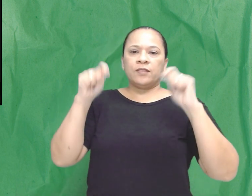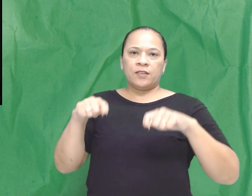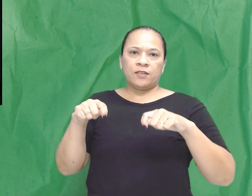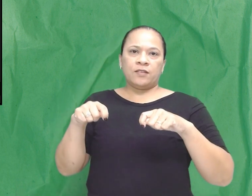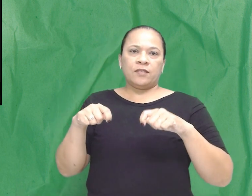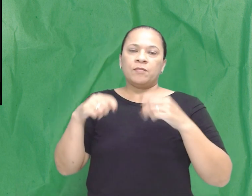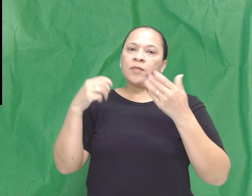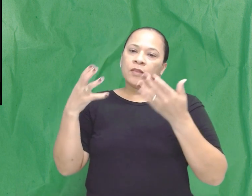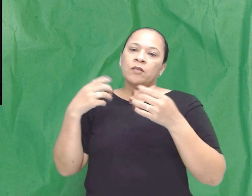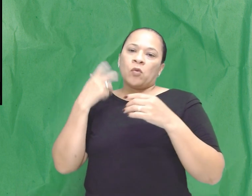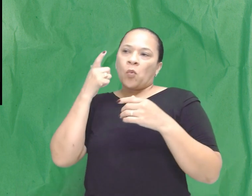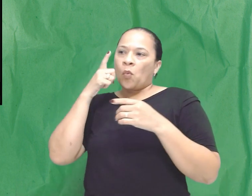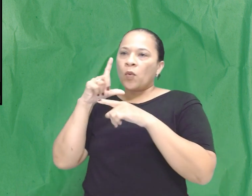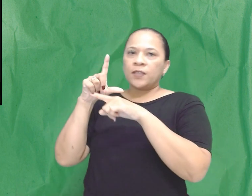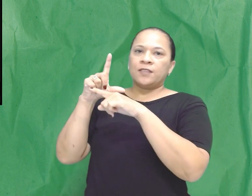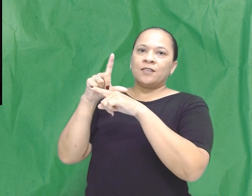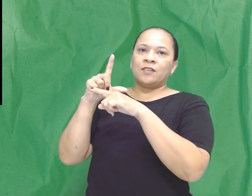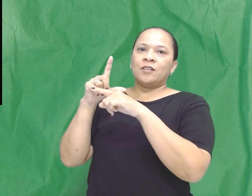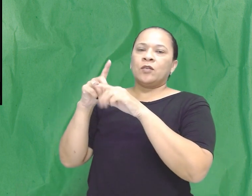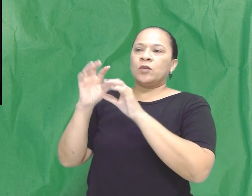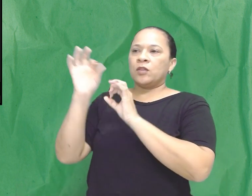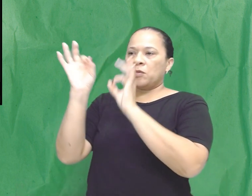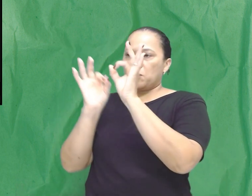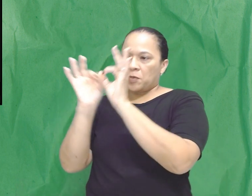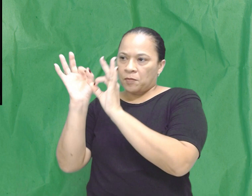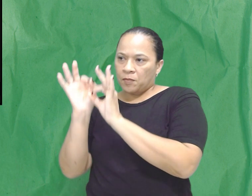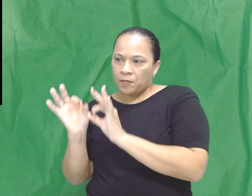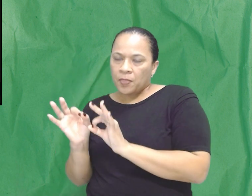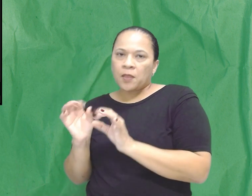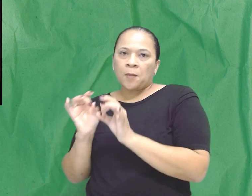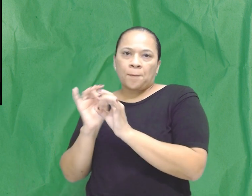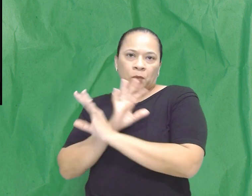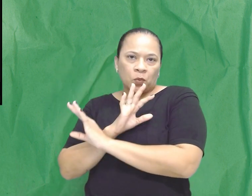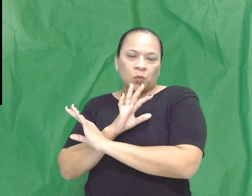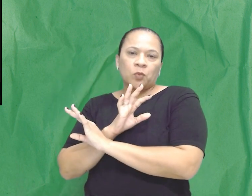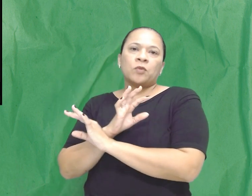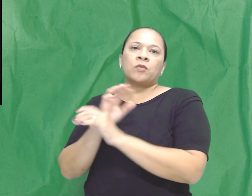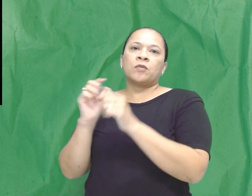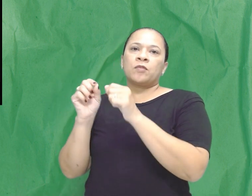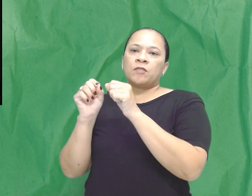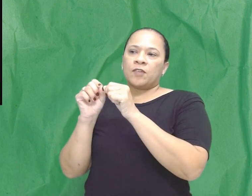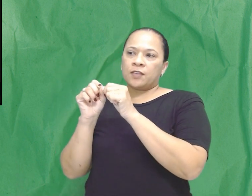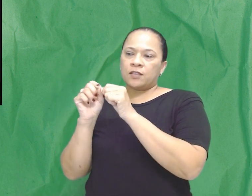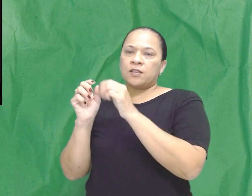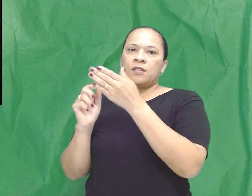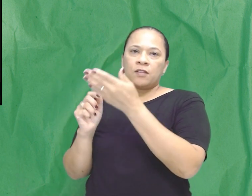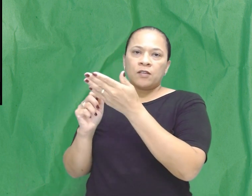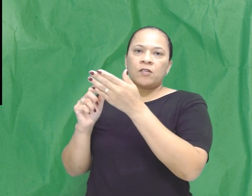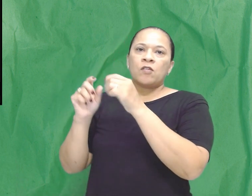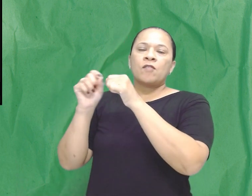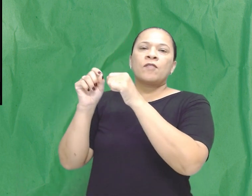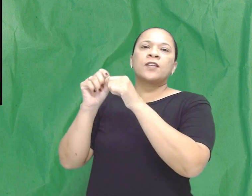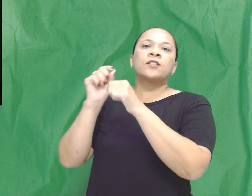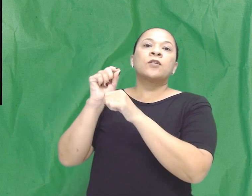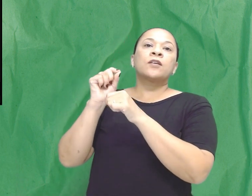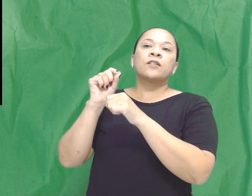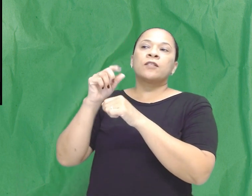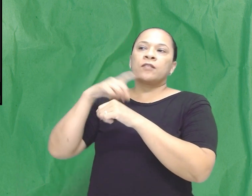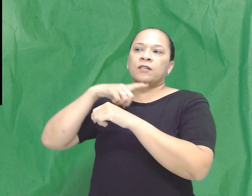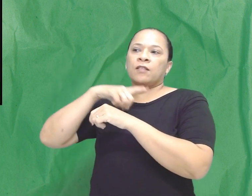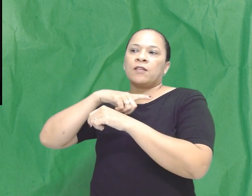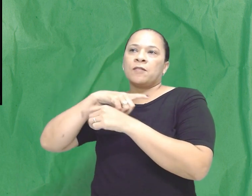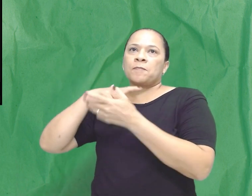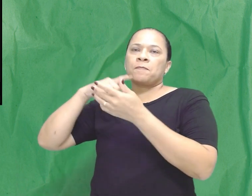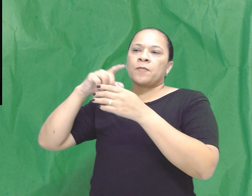esse ponto médio, eu já coloco, separo ali, ó, esse aqui é o meu glacê para contorno. Eu vou trabalhar